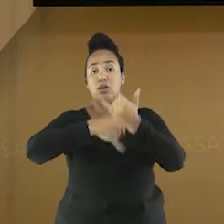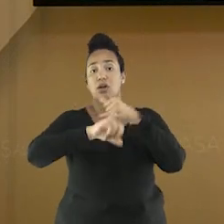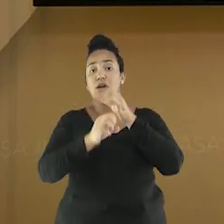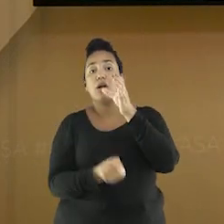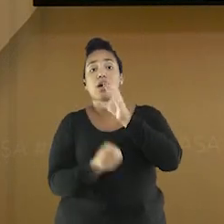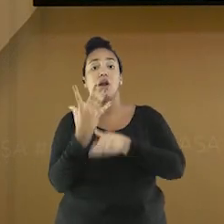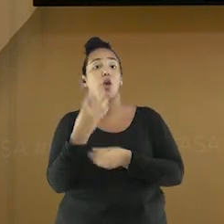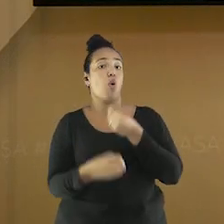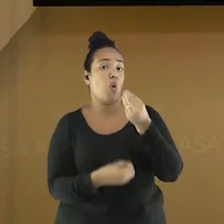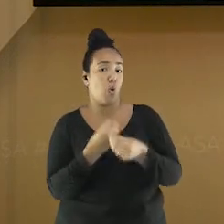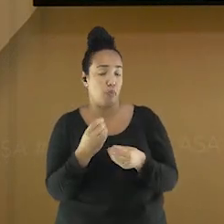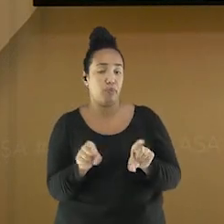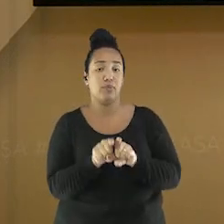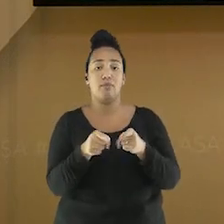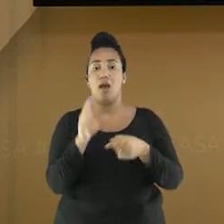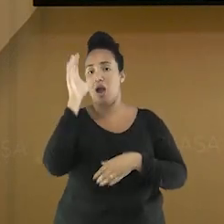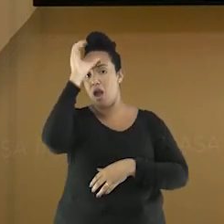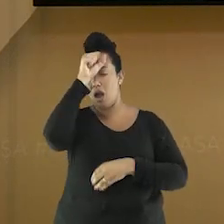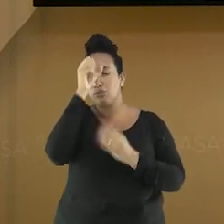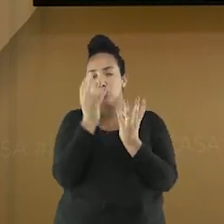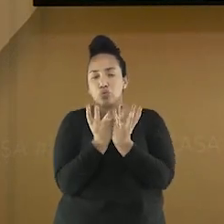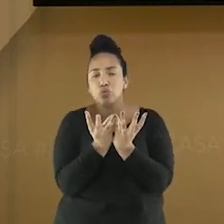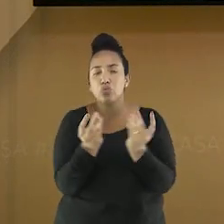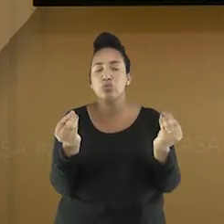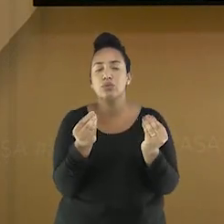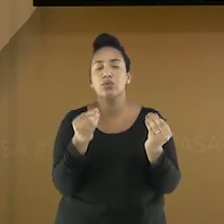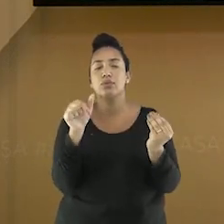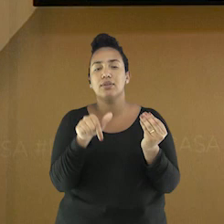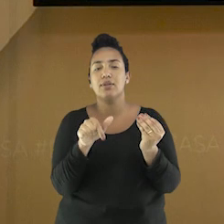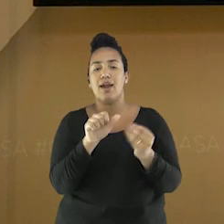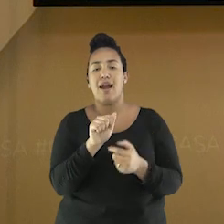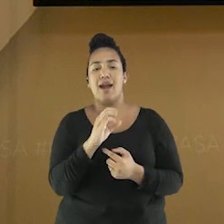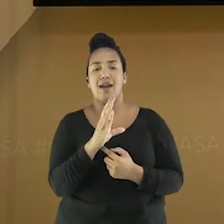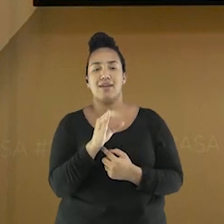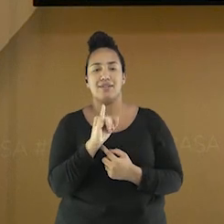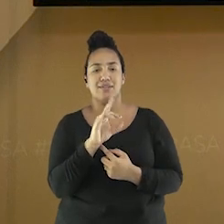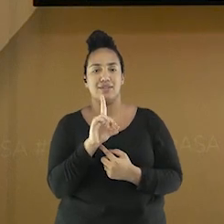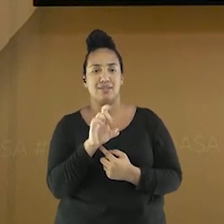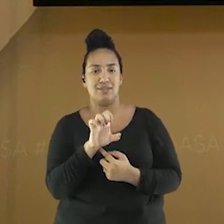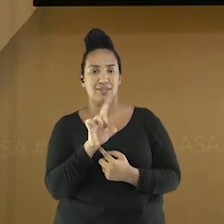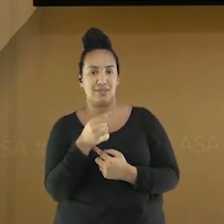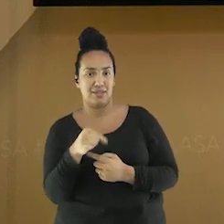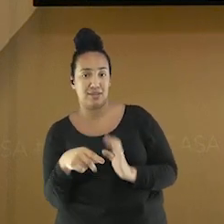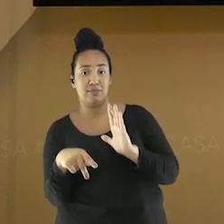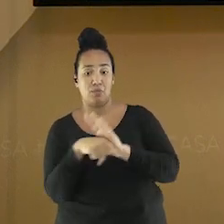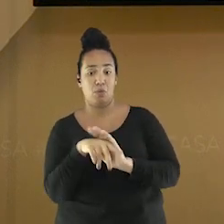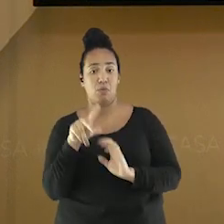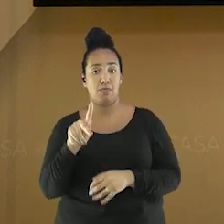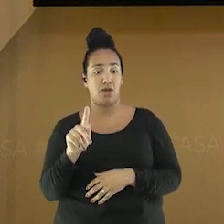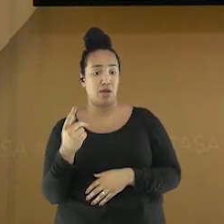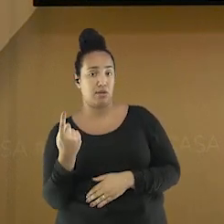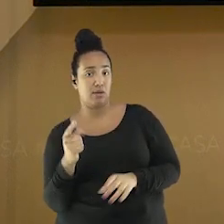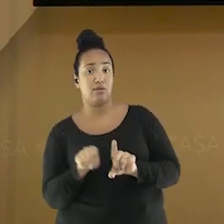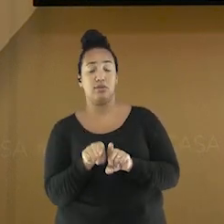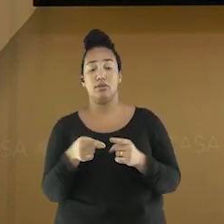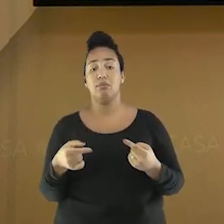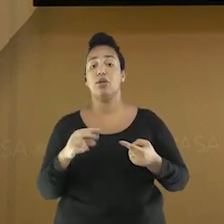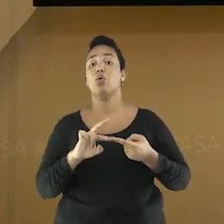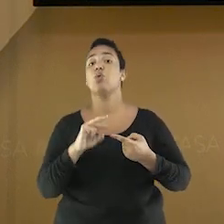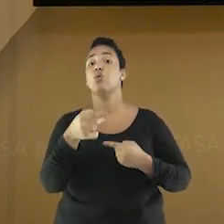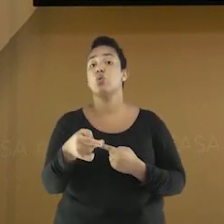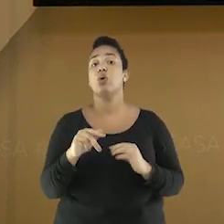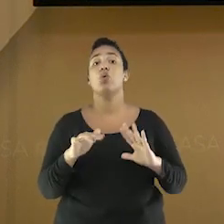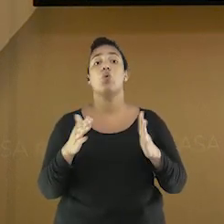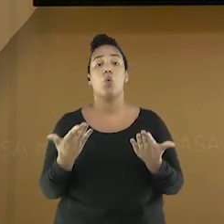Aprendemos também sobre a acidez de substâncias que são indicadas por seu pH. Aprendemos sobre as consequências da chuva ácida